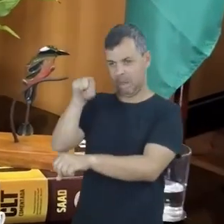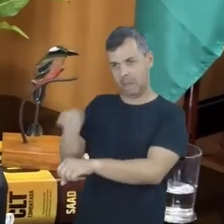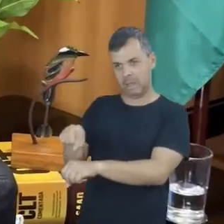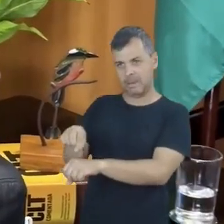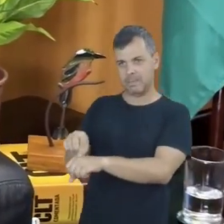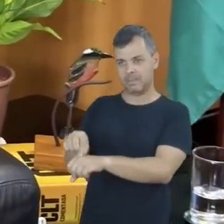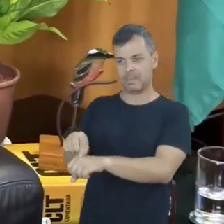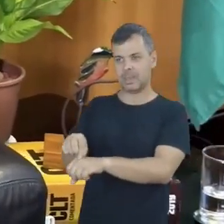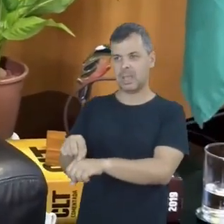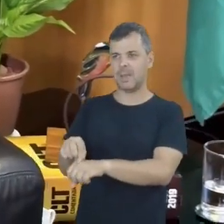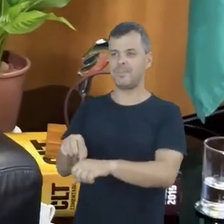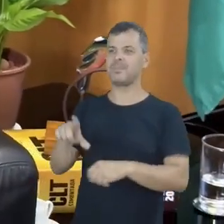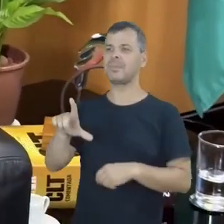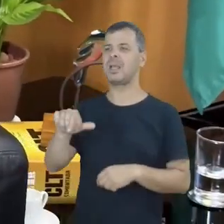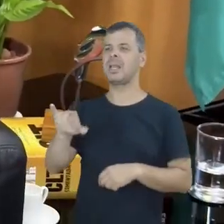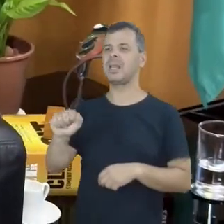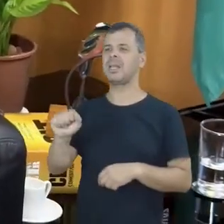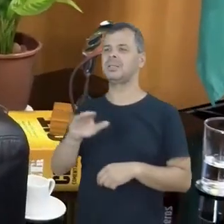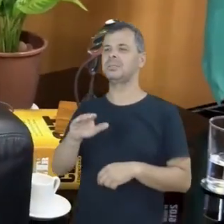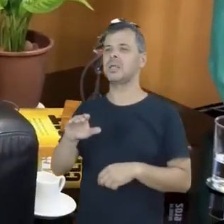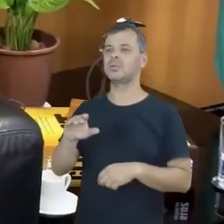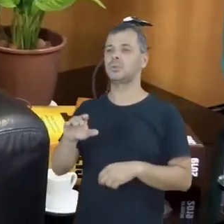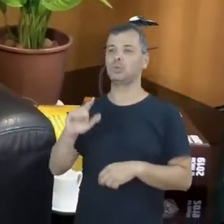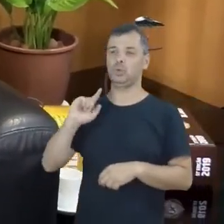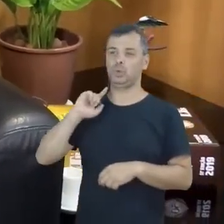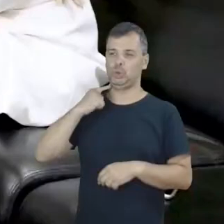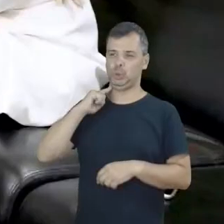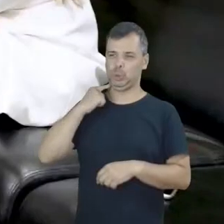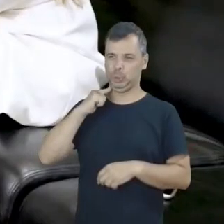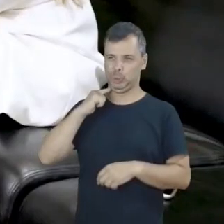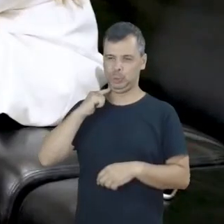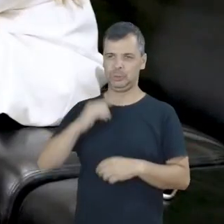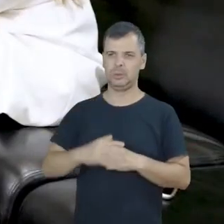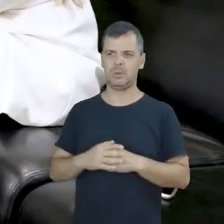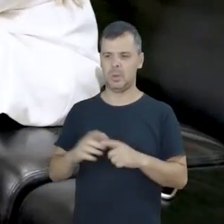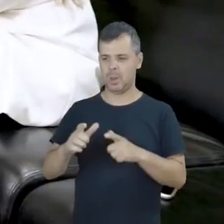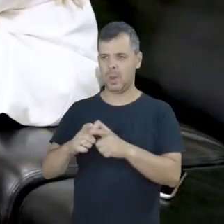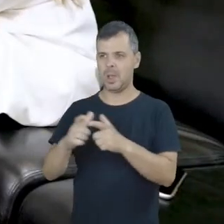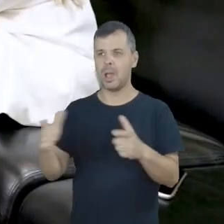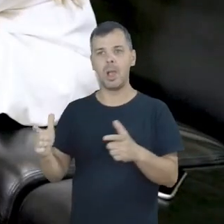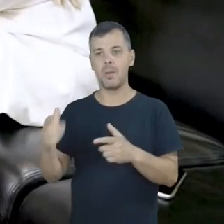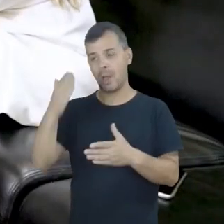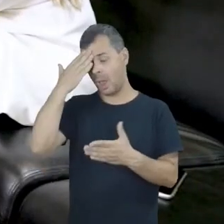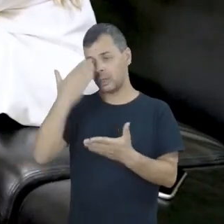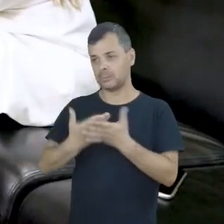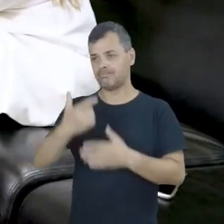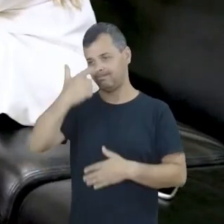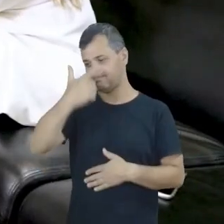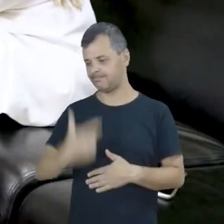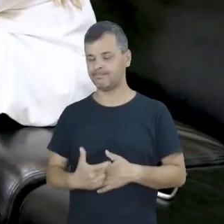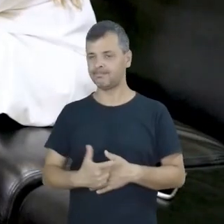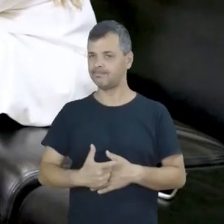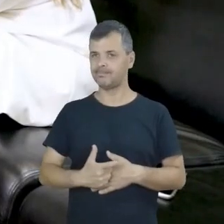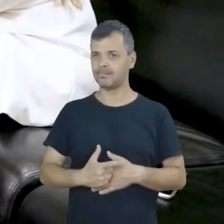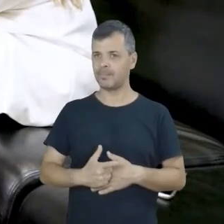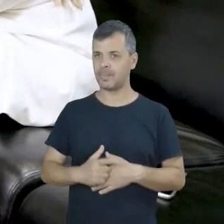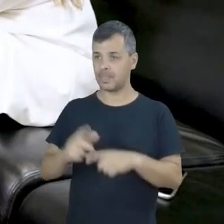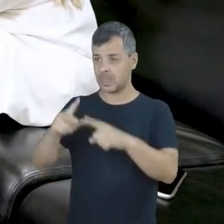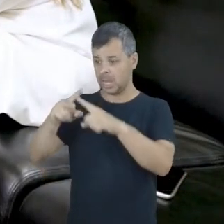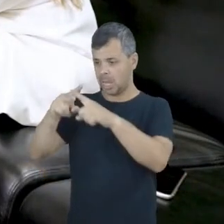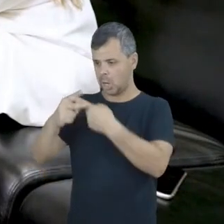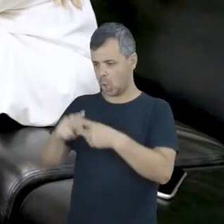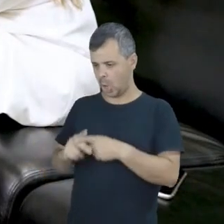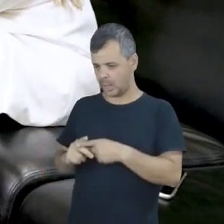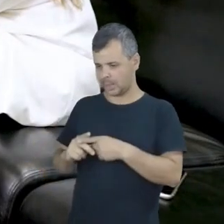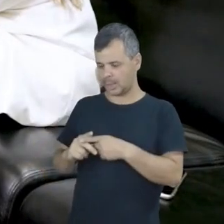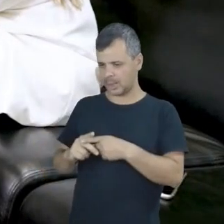lista suja. Nós tivemos esse aumento, acredito eu, que a reforma